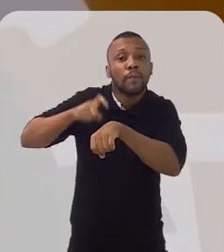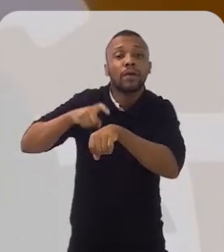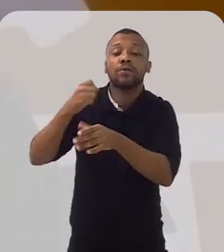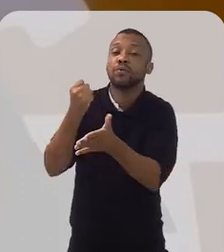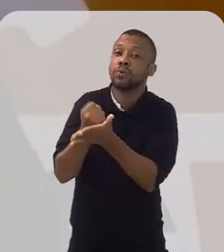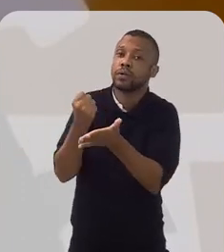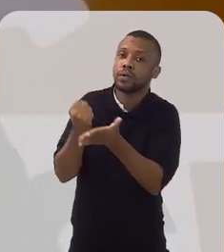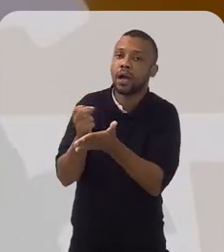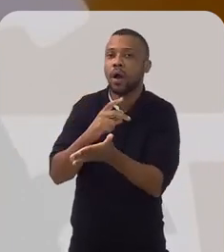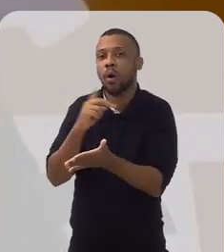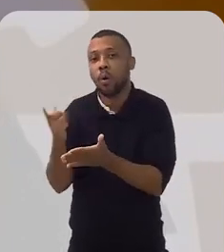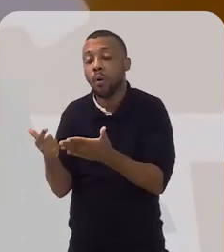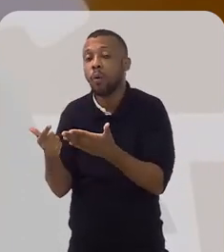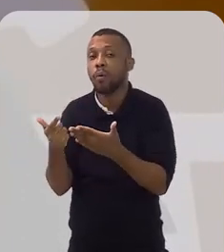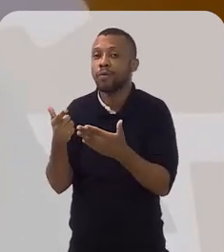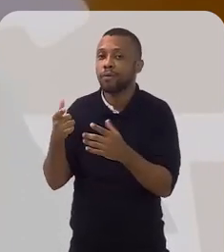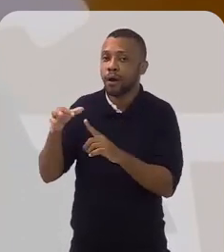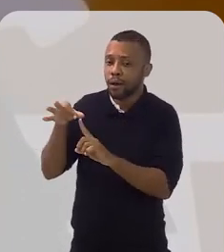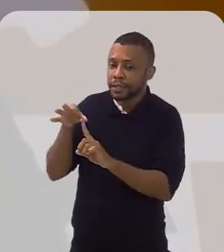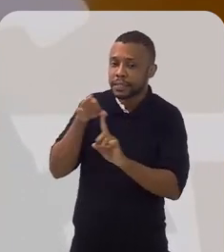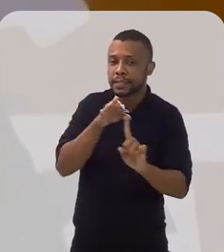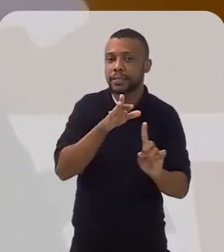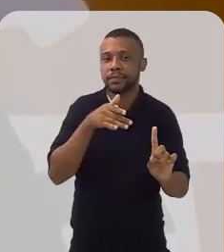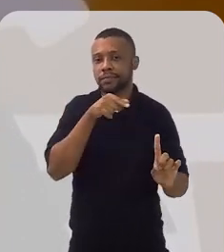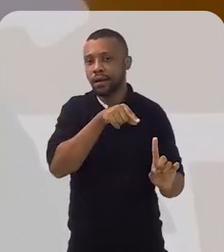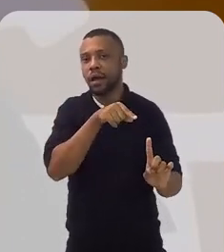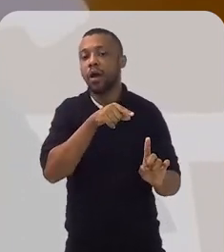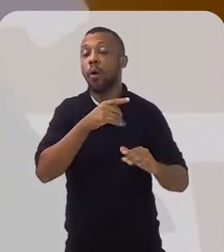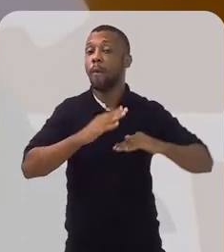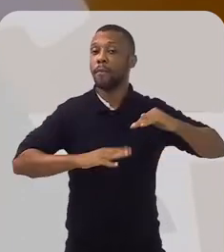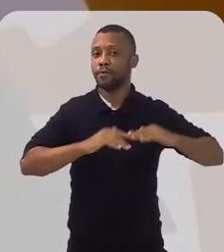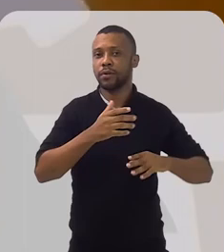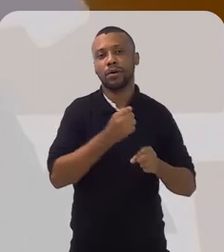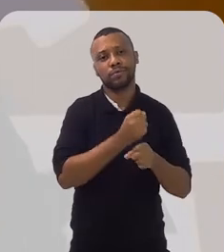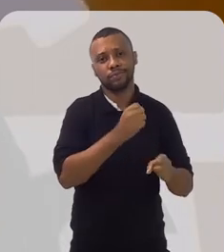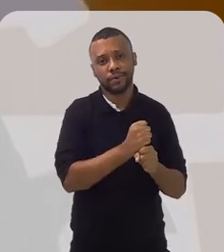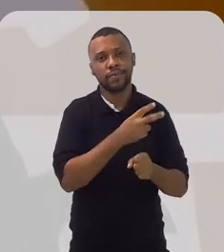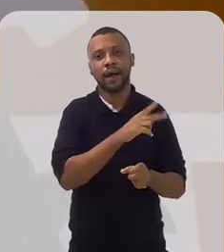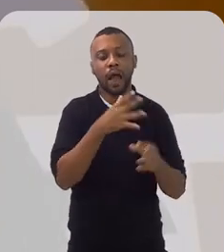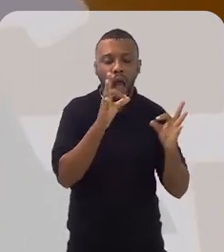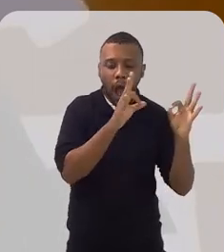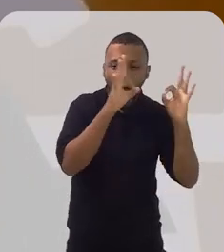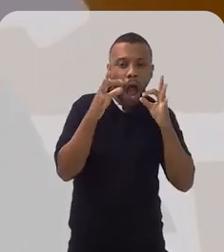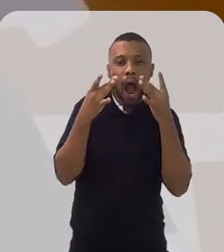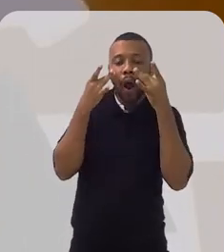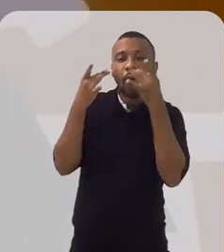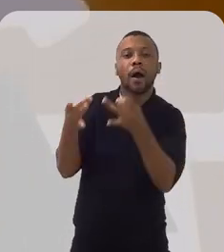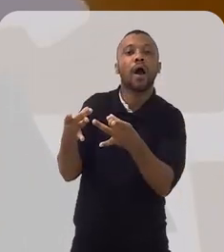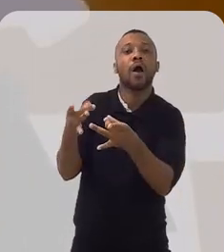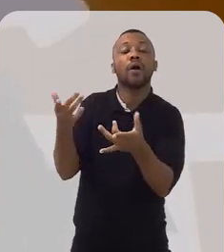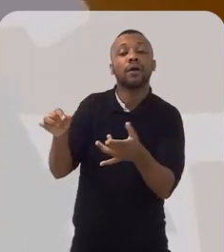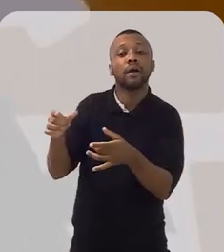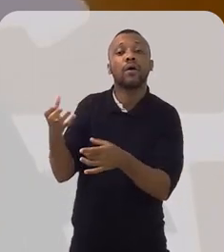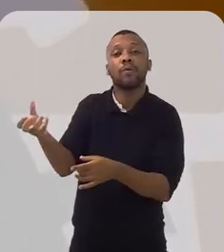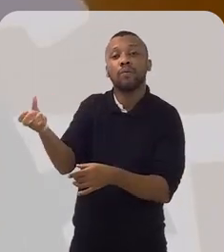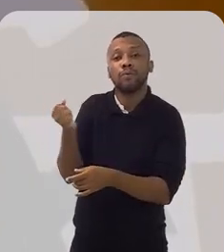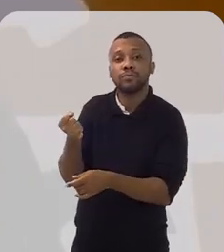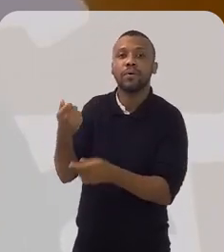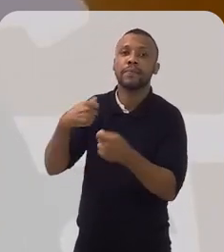designar o profissional da contabilidade que vai acompanhar a aplicação daquele recurso, porque o fundo precisa estar